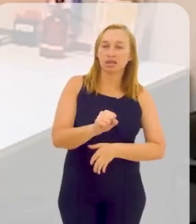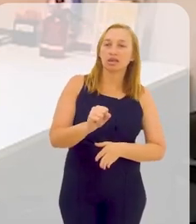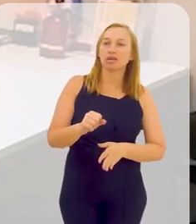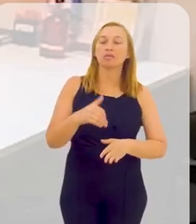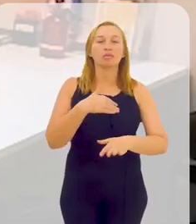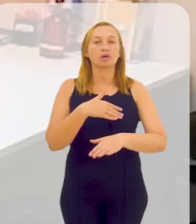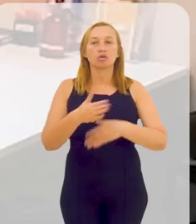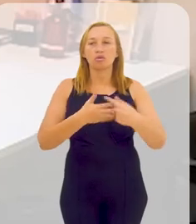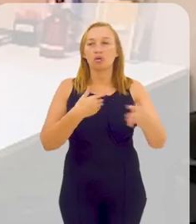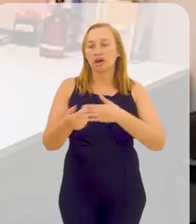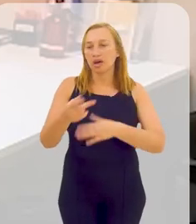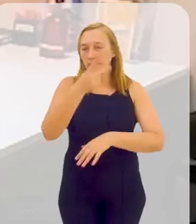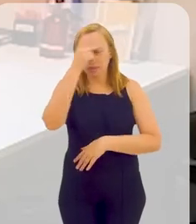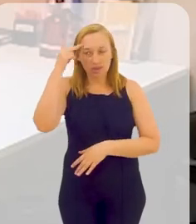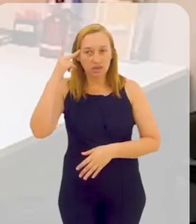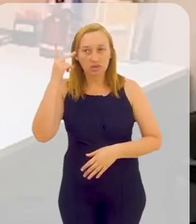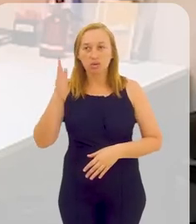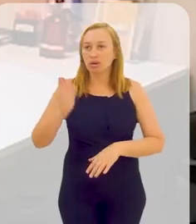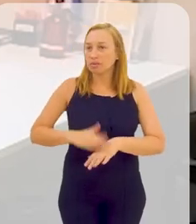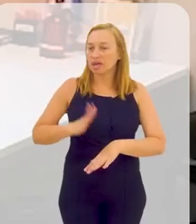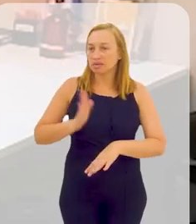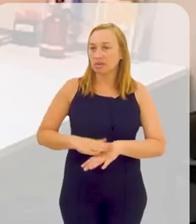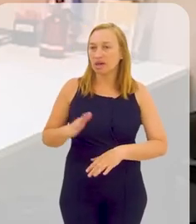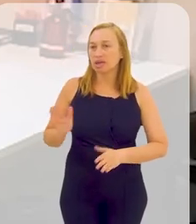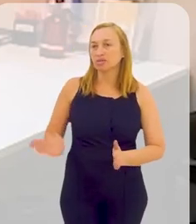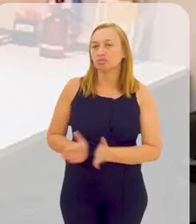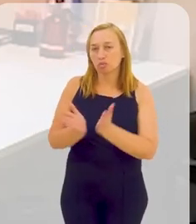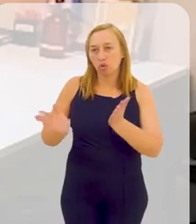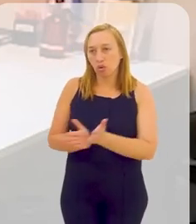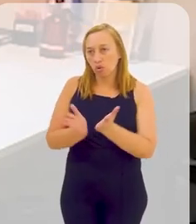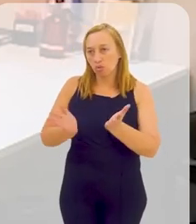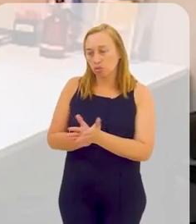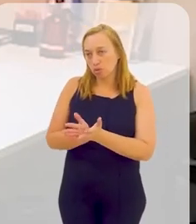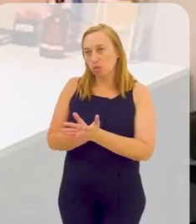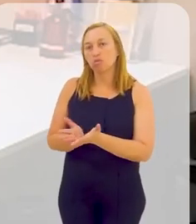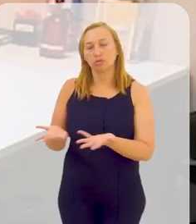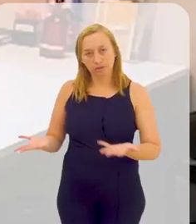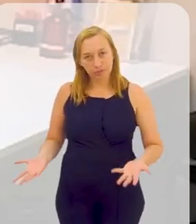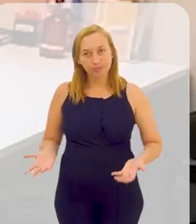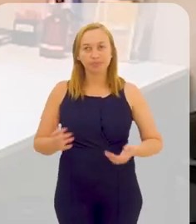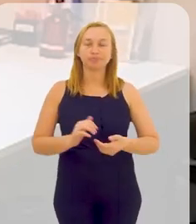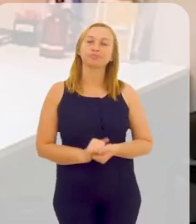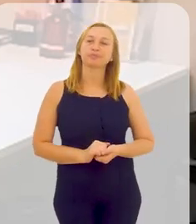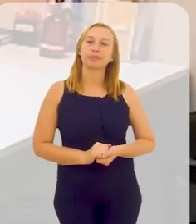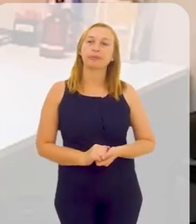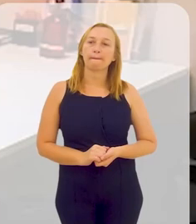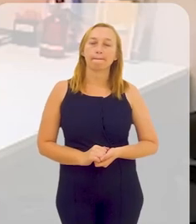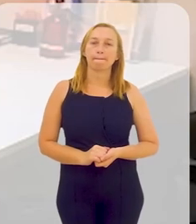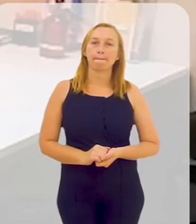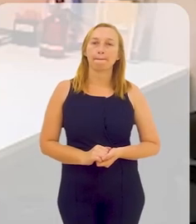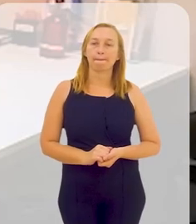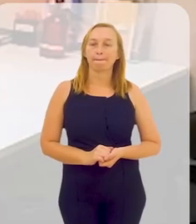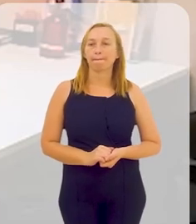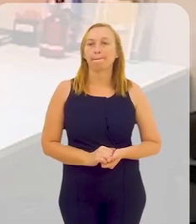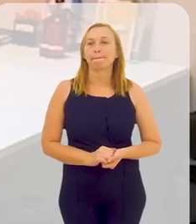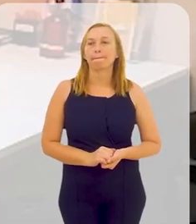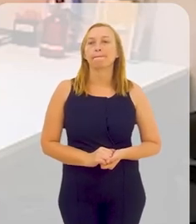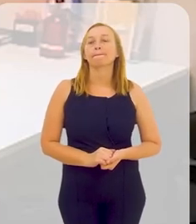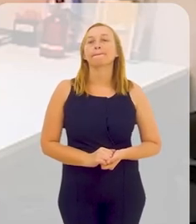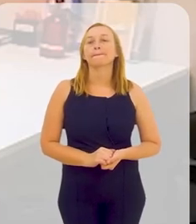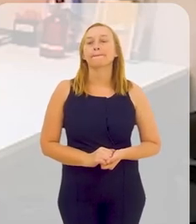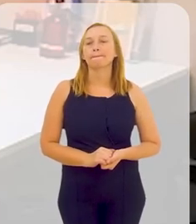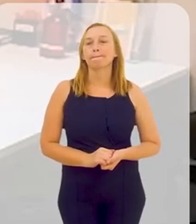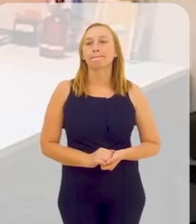disponível especialmente e cada vez mais para a população de média renda de baixa renda e a população